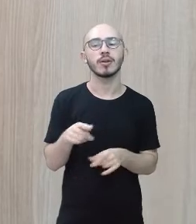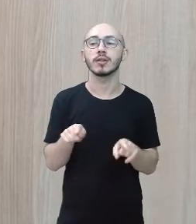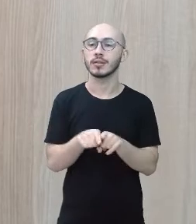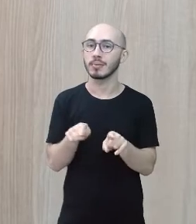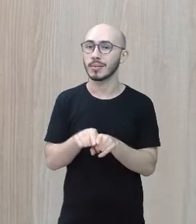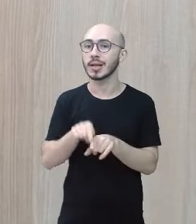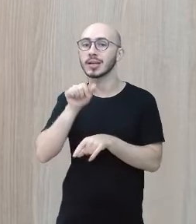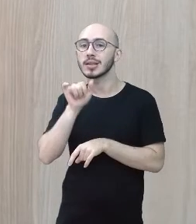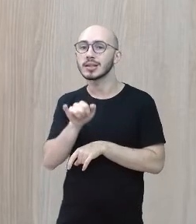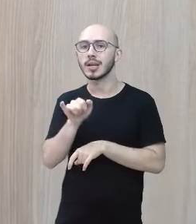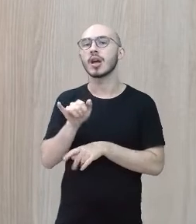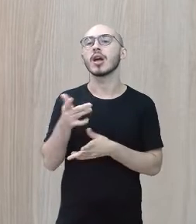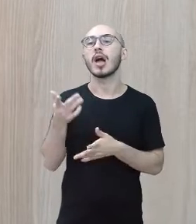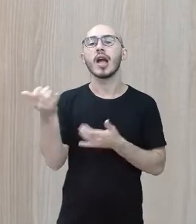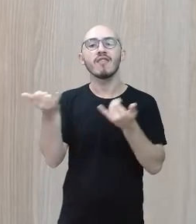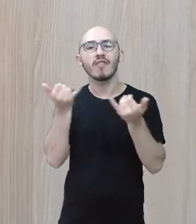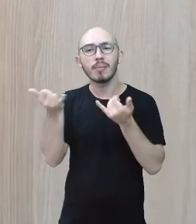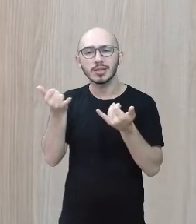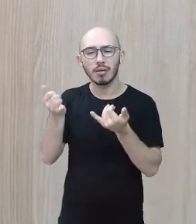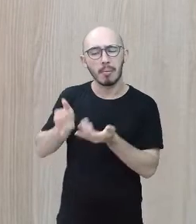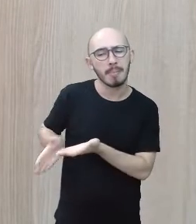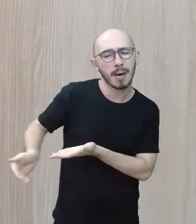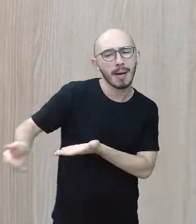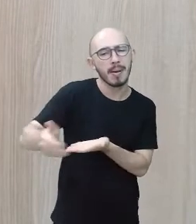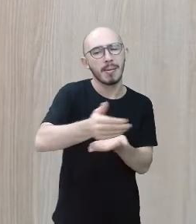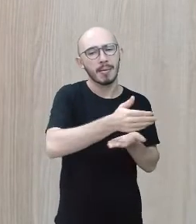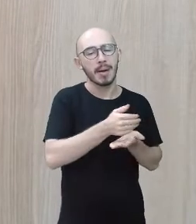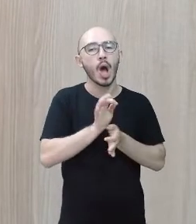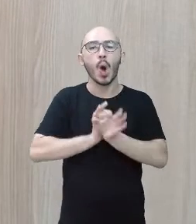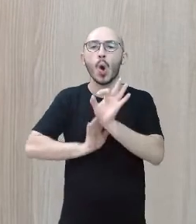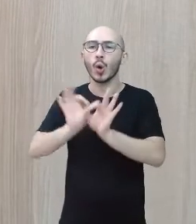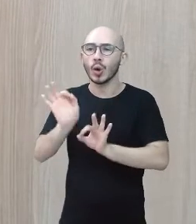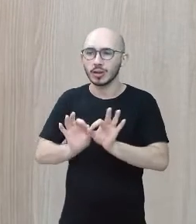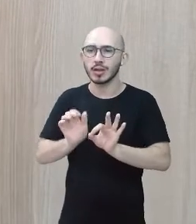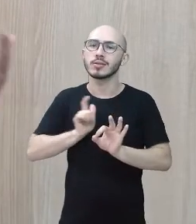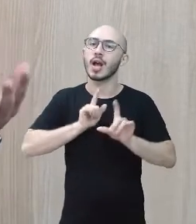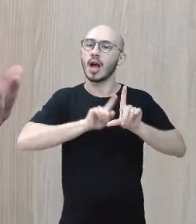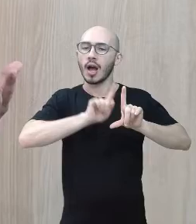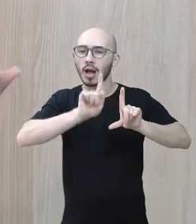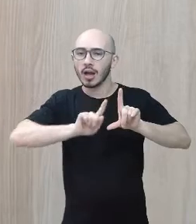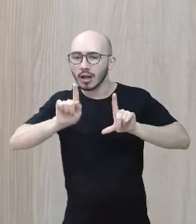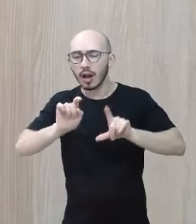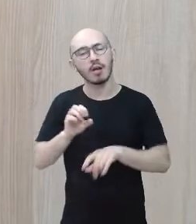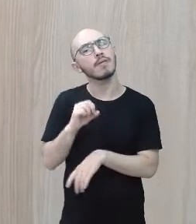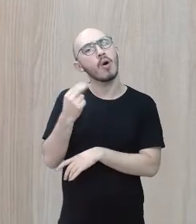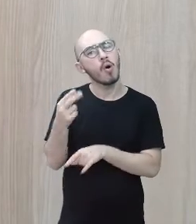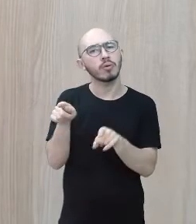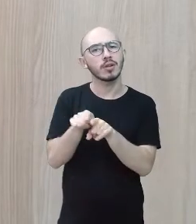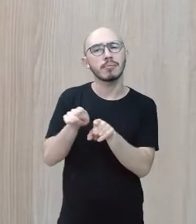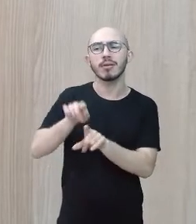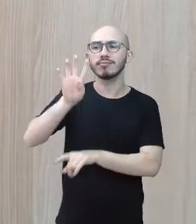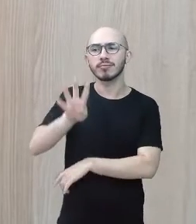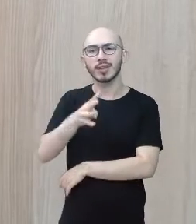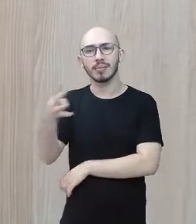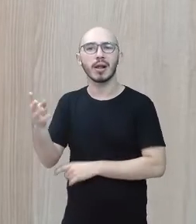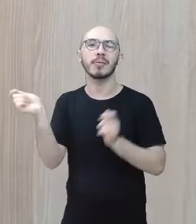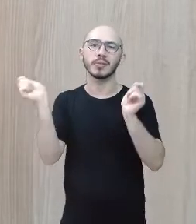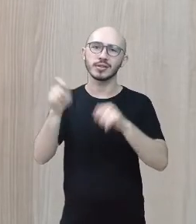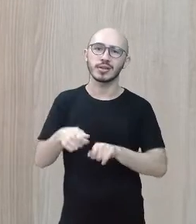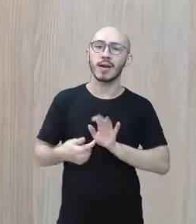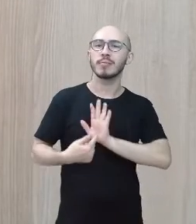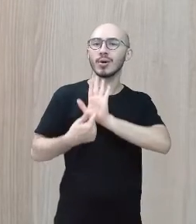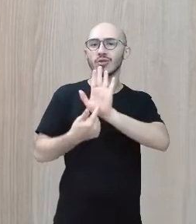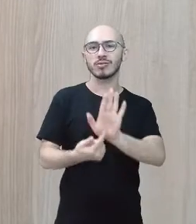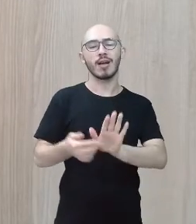você pega todos esses dados, você organiza em forma de gráfico ou em forma de tabela para um